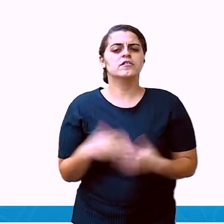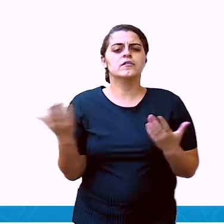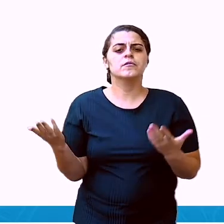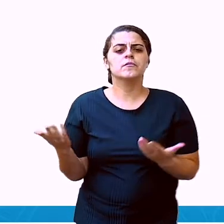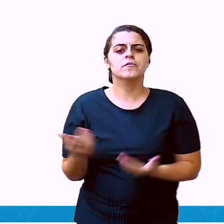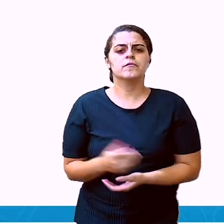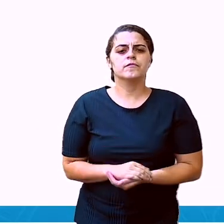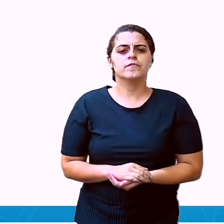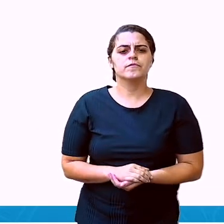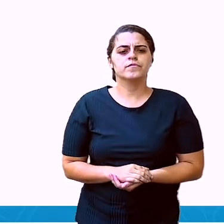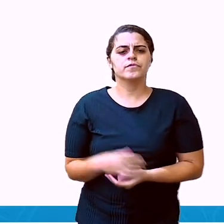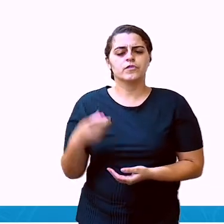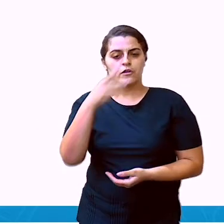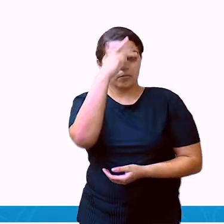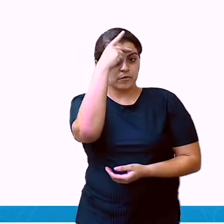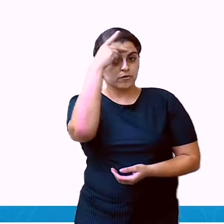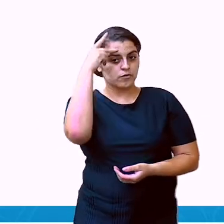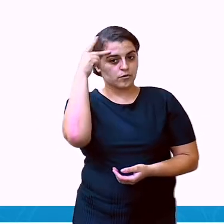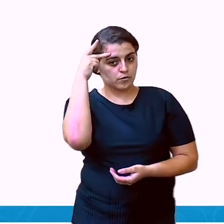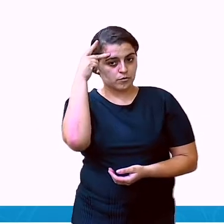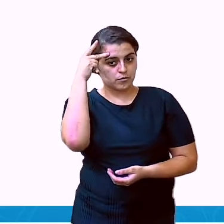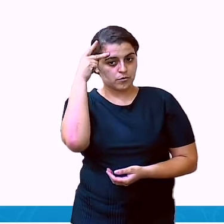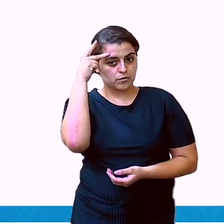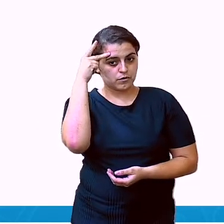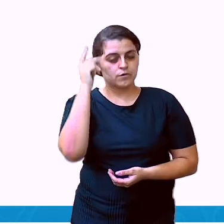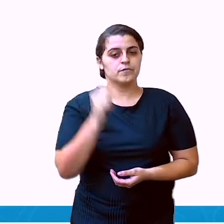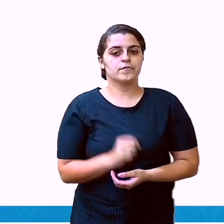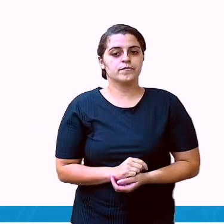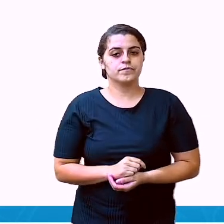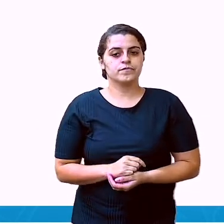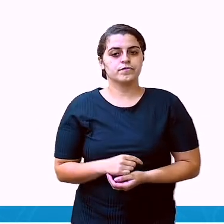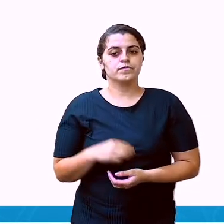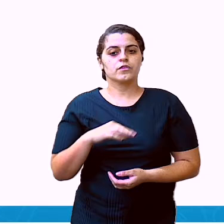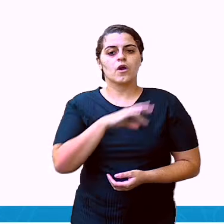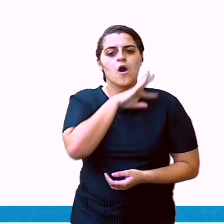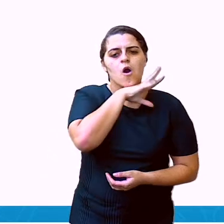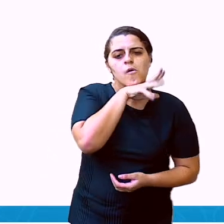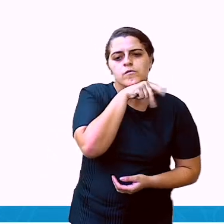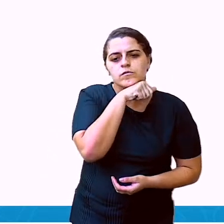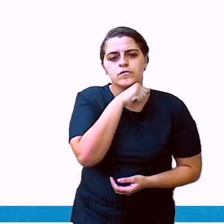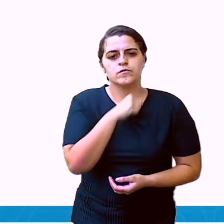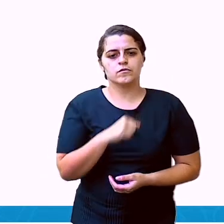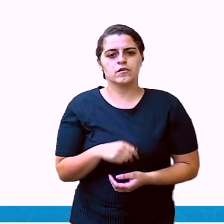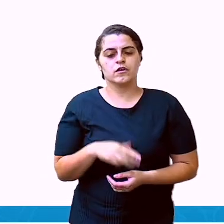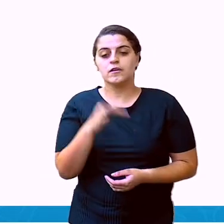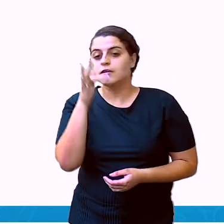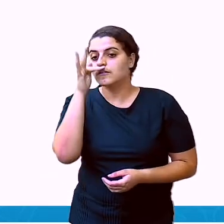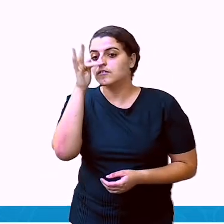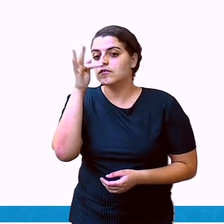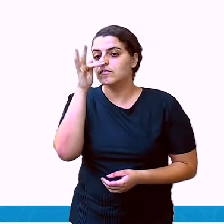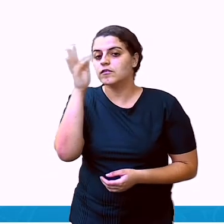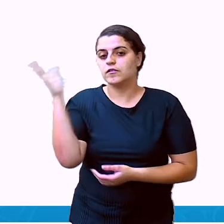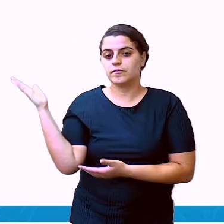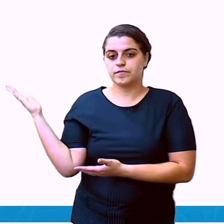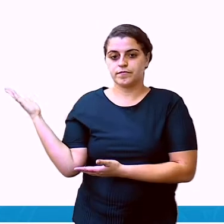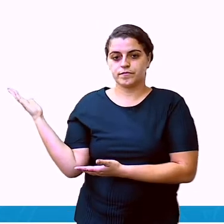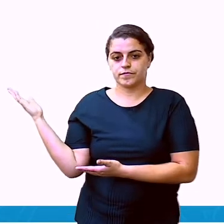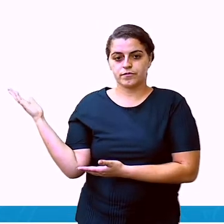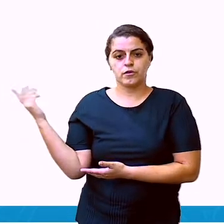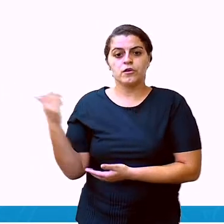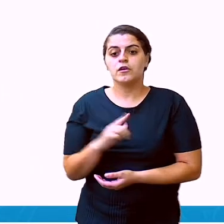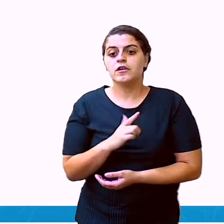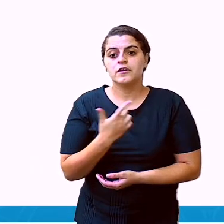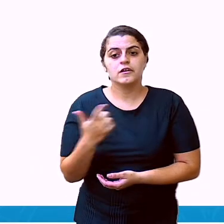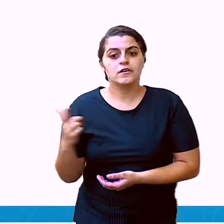são os seres humanos, os animais, as plantas.